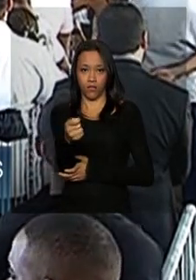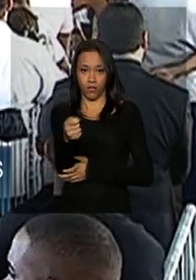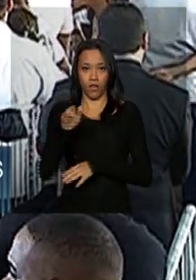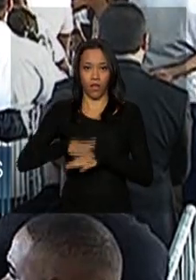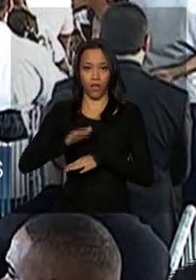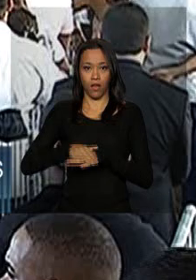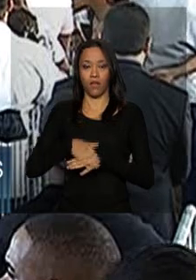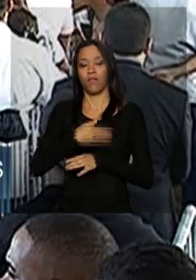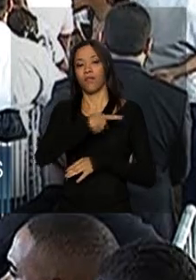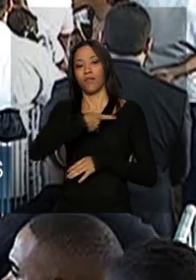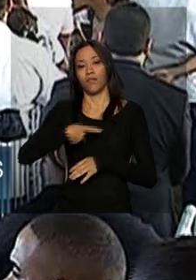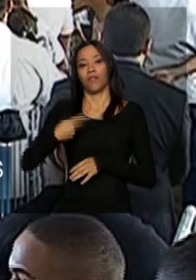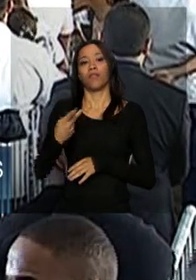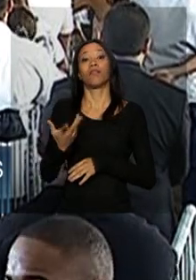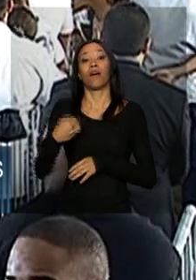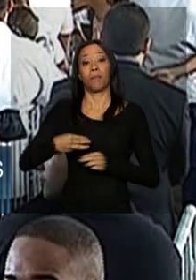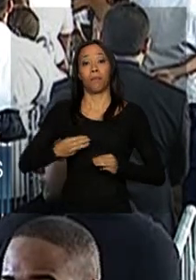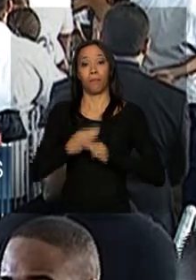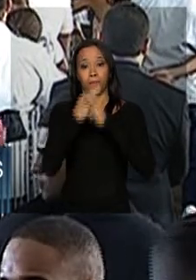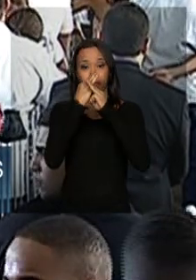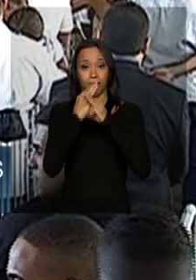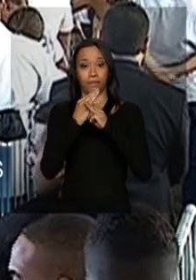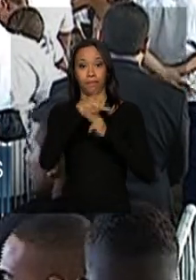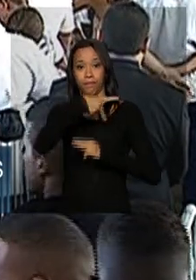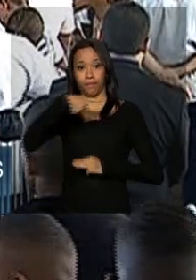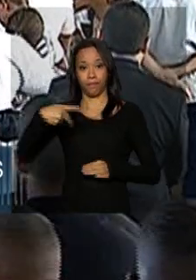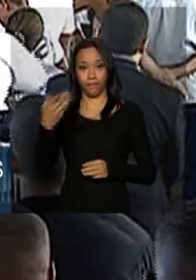da presidente da Caixa Econômica Federal.